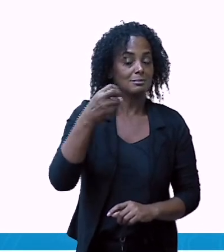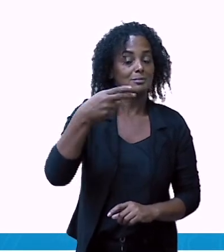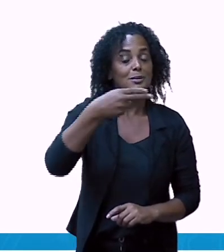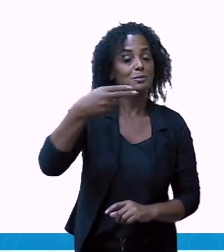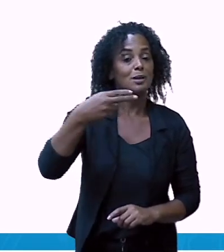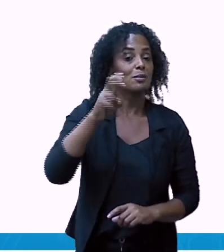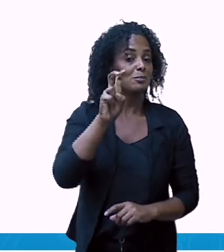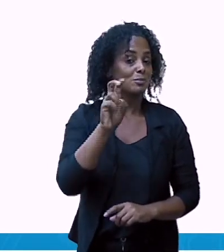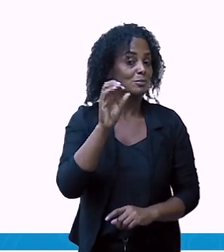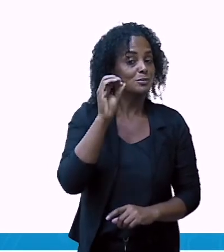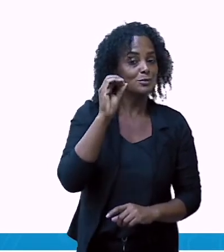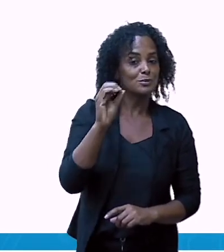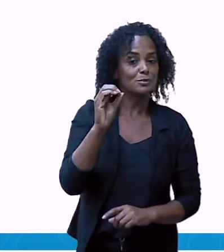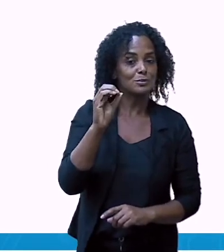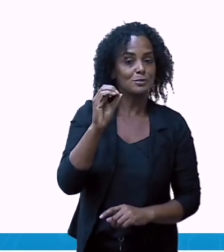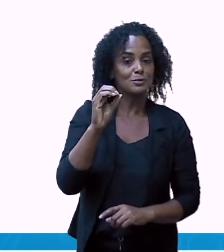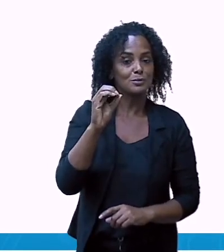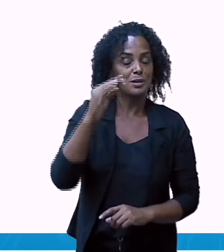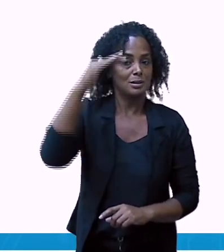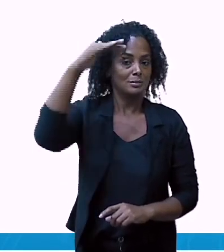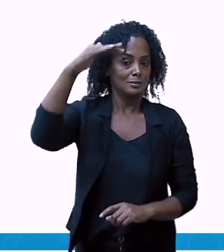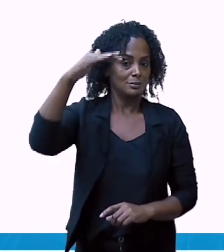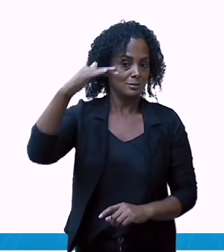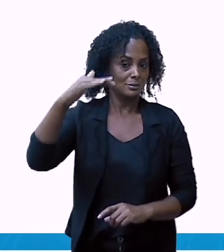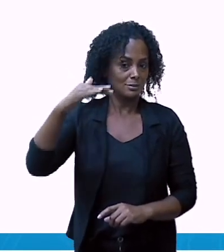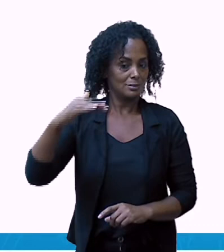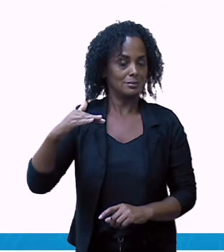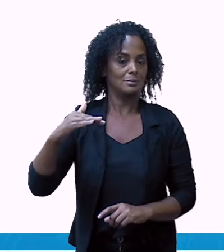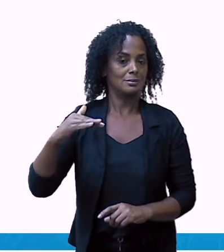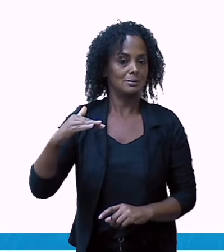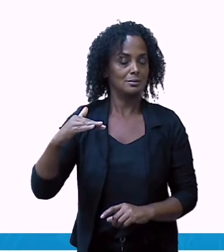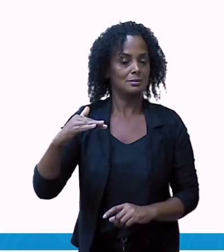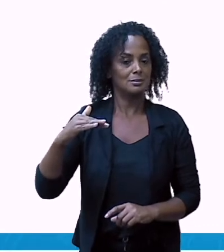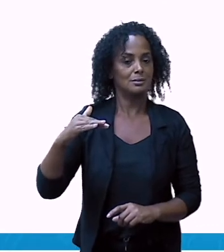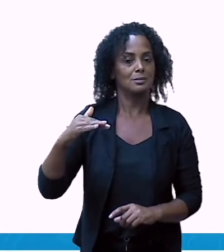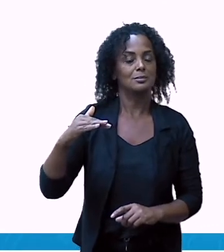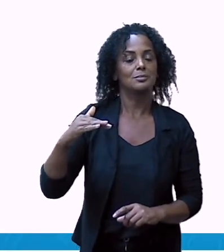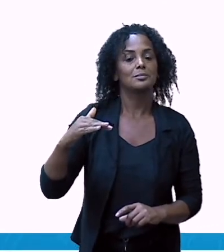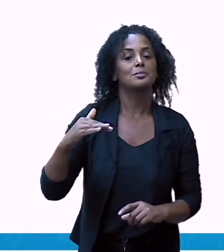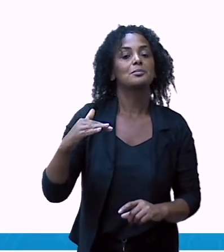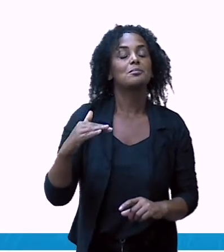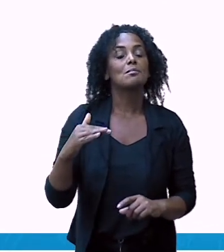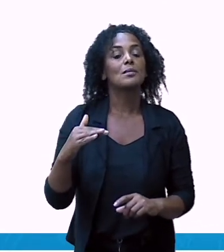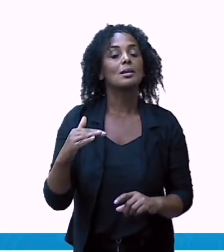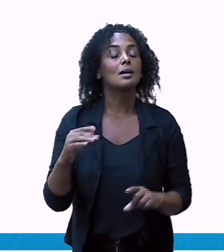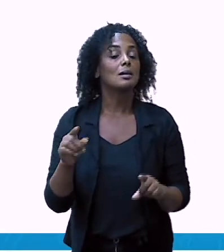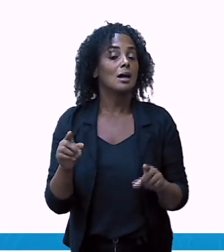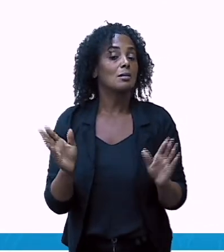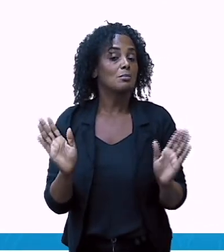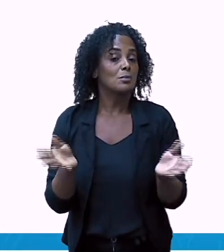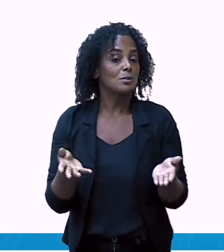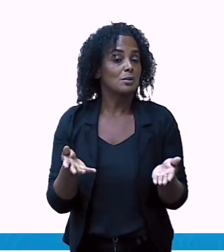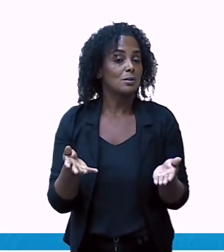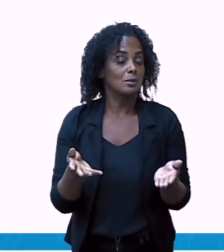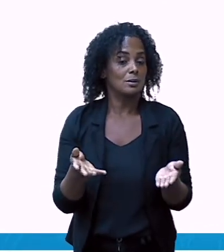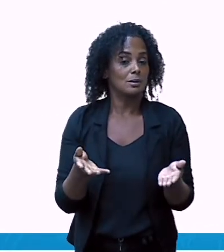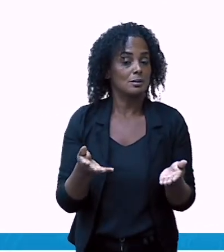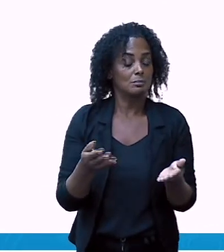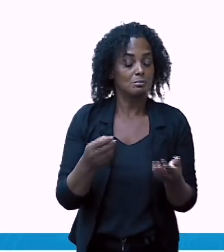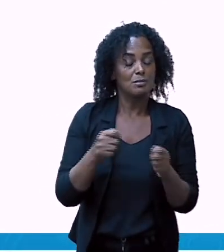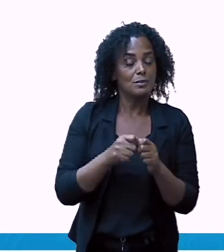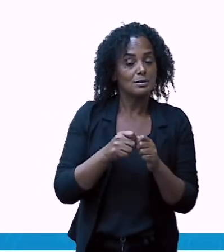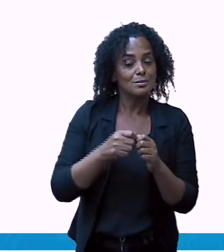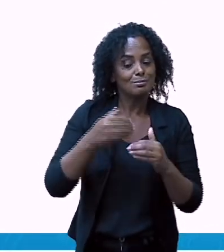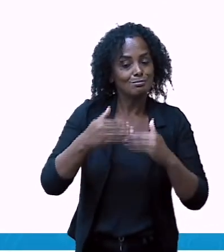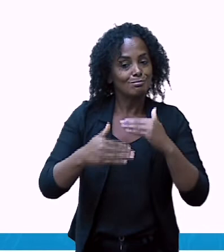50. Vamos, então, descer o restante da expressão numérica. Esse é o passo a